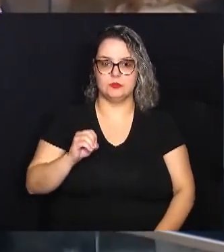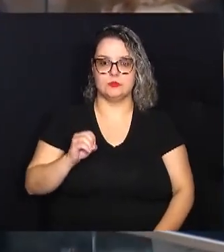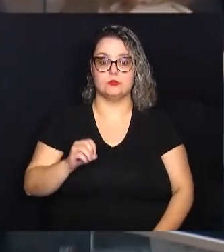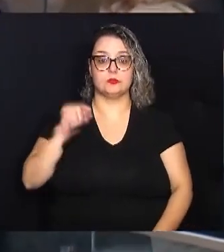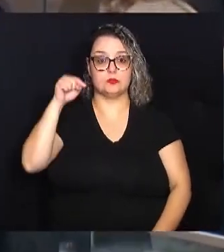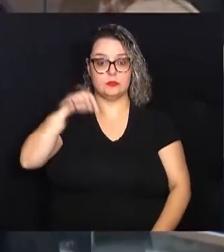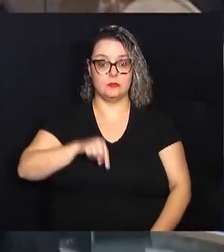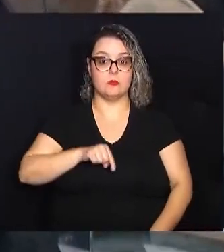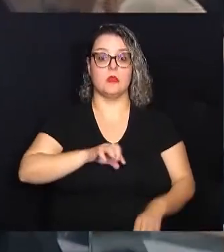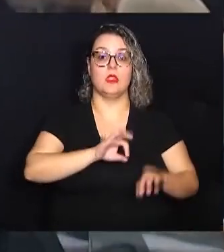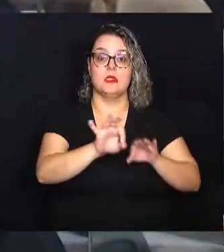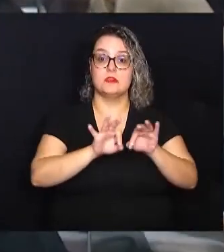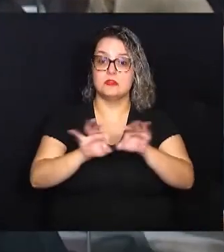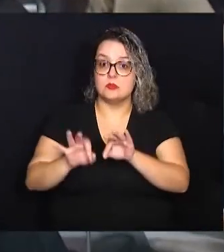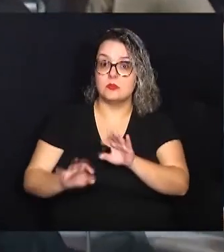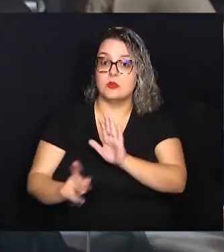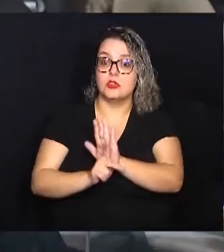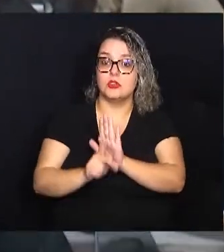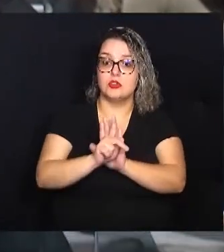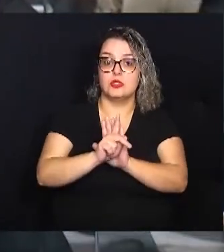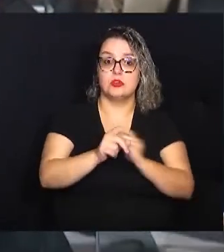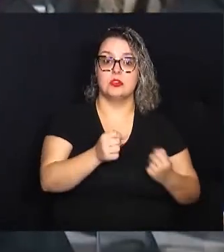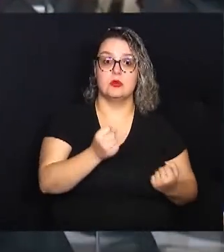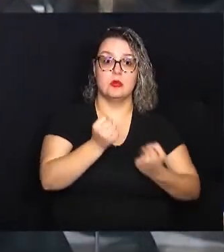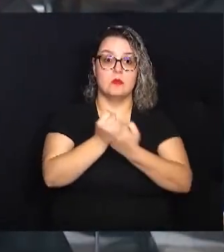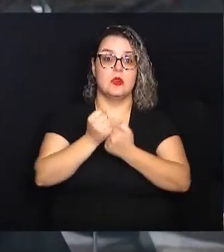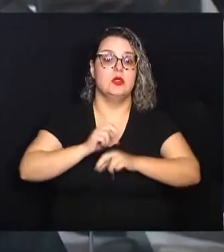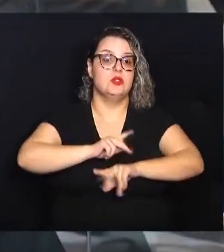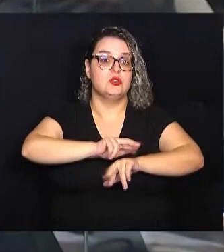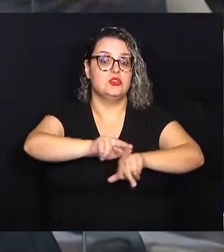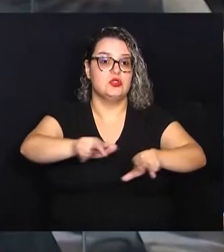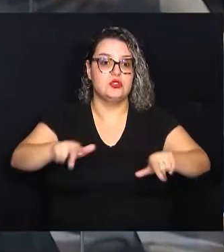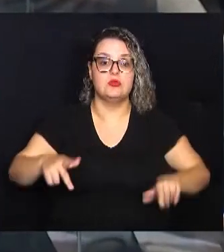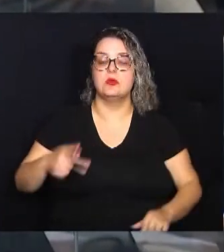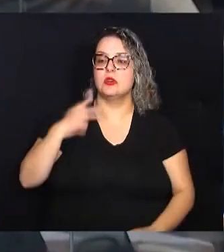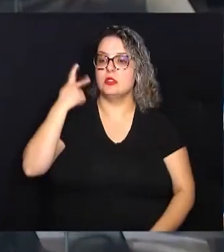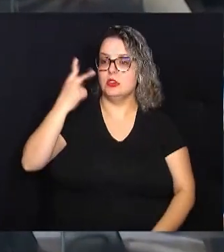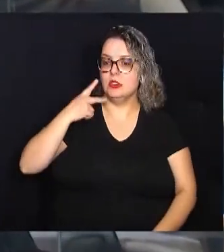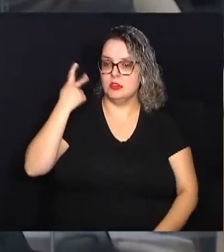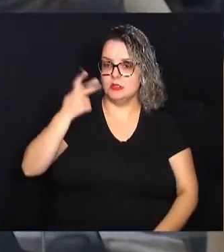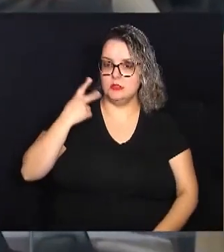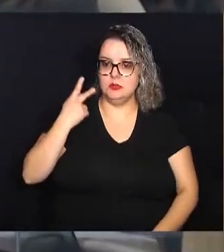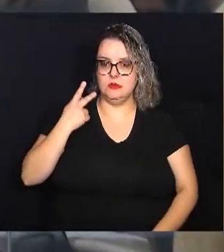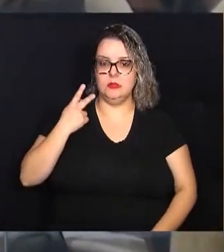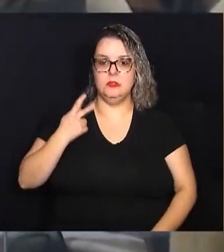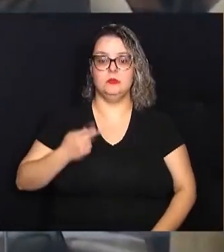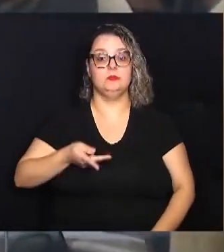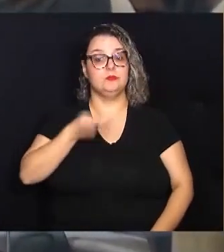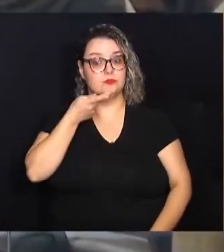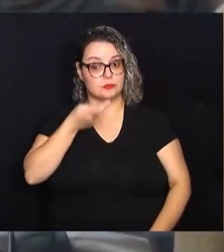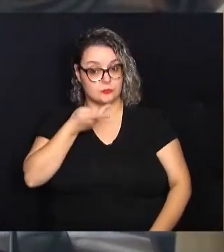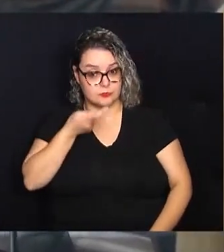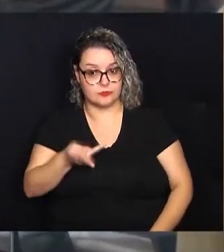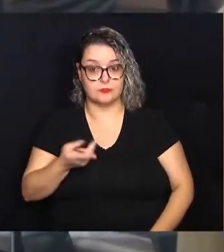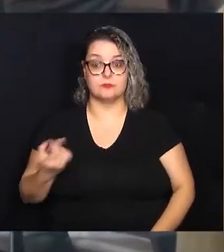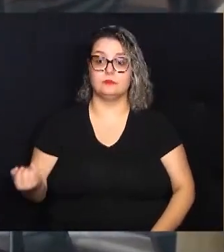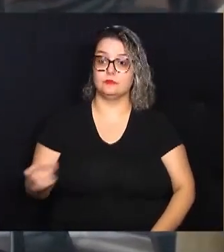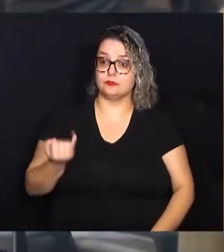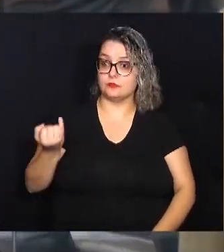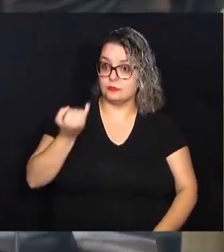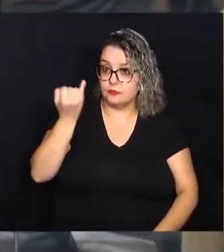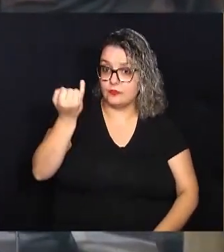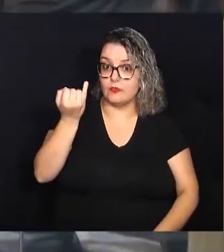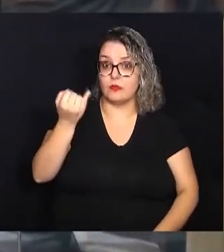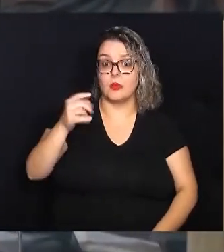este projeto, ele recebeu o apoio de vários parlamentares que ressaltaram a importância